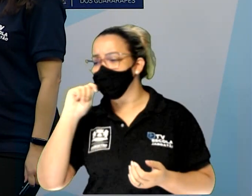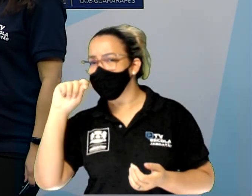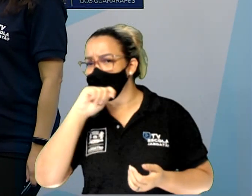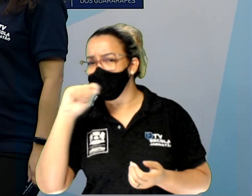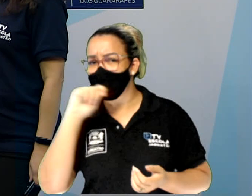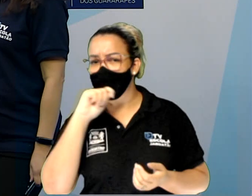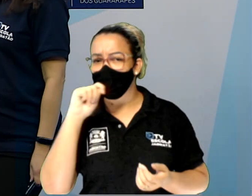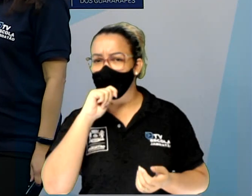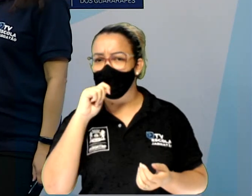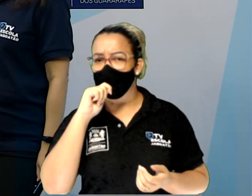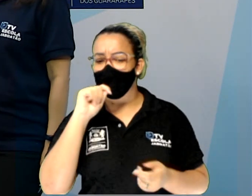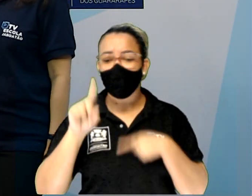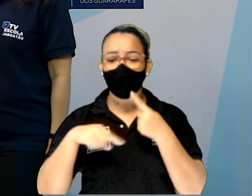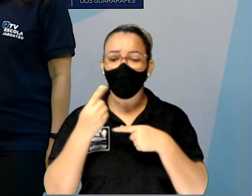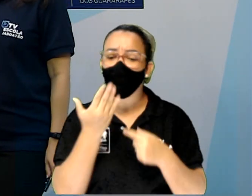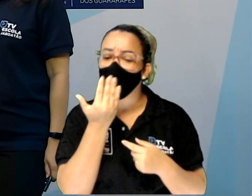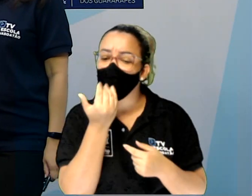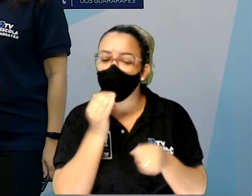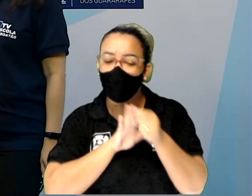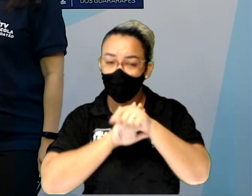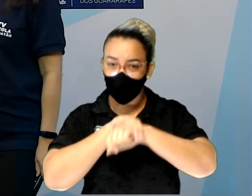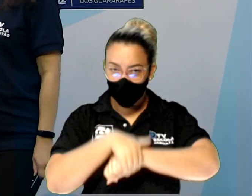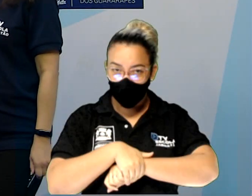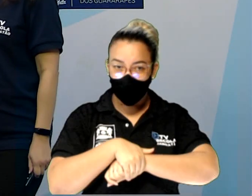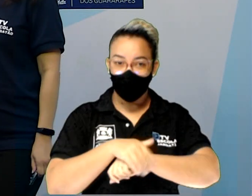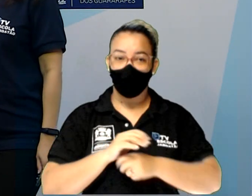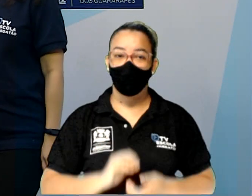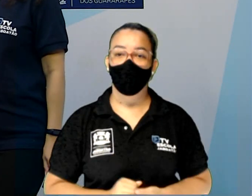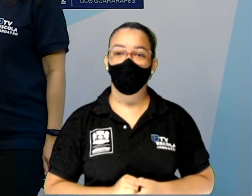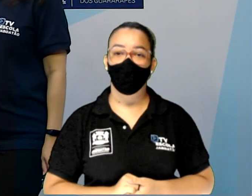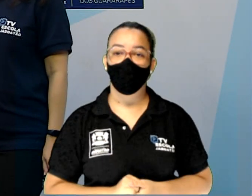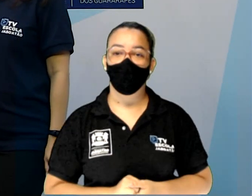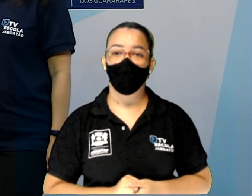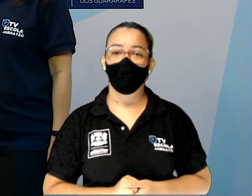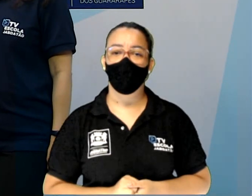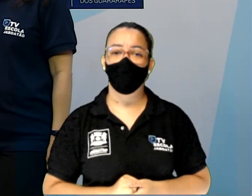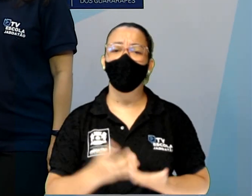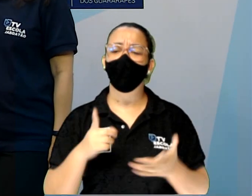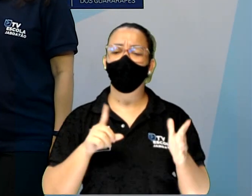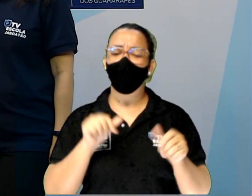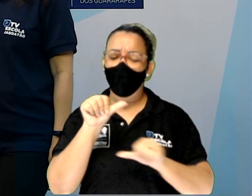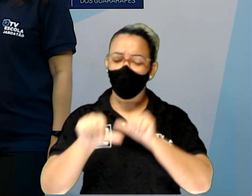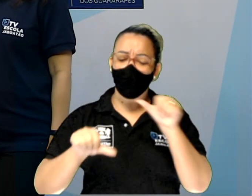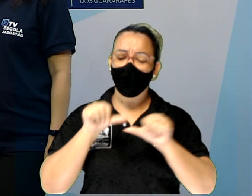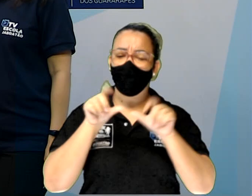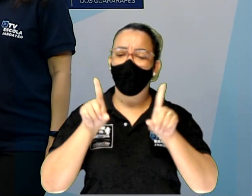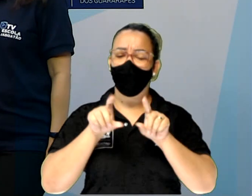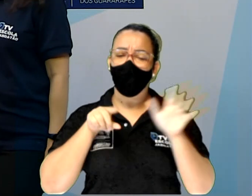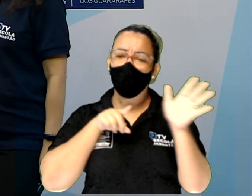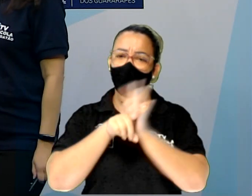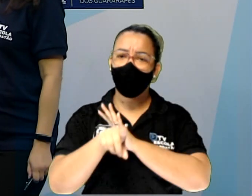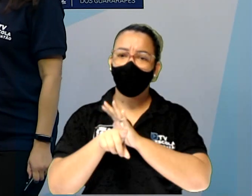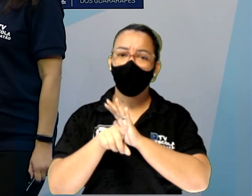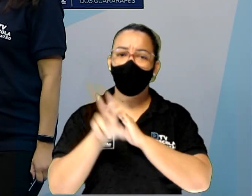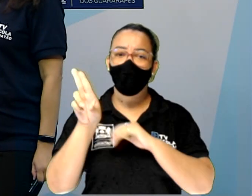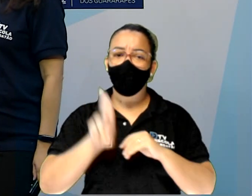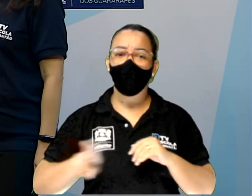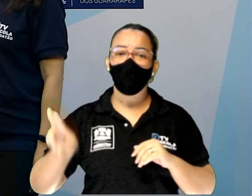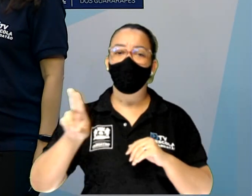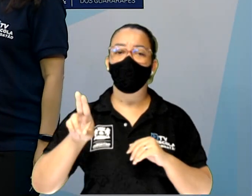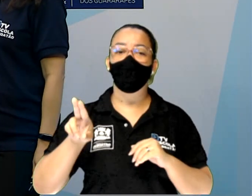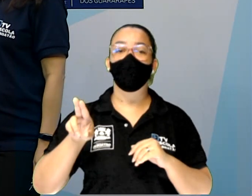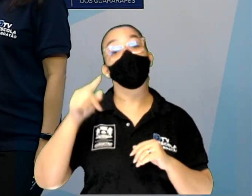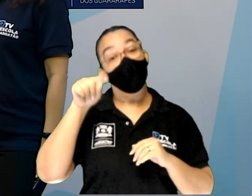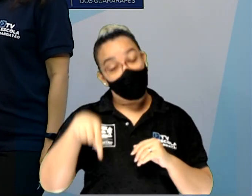seus dentes depois do jantar. Então, para a gente fazer uma pergunta, o que é que a gente vai usar? A gente vai usar logo